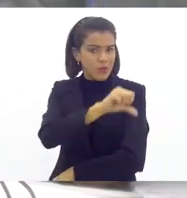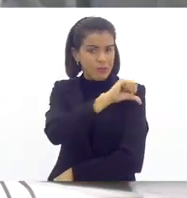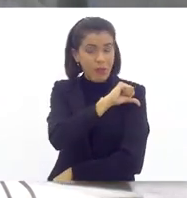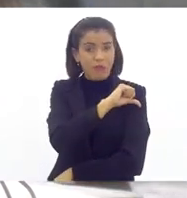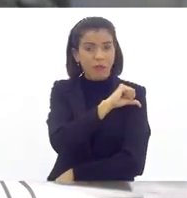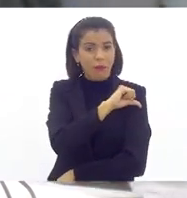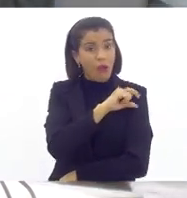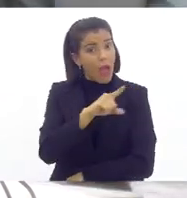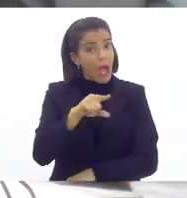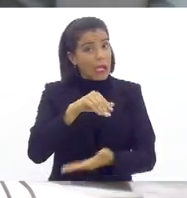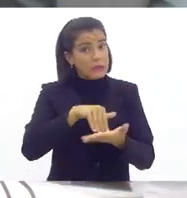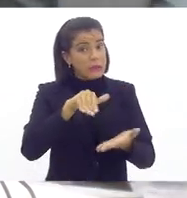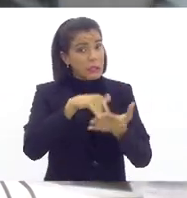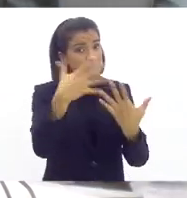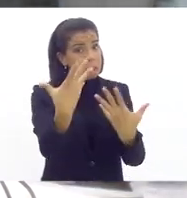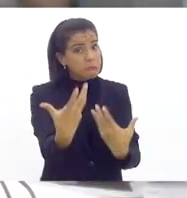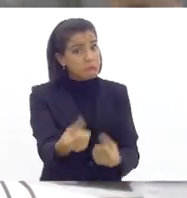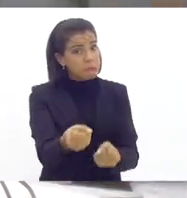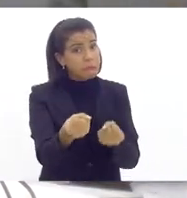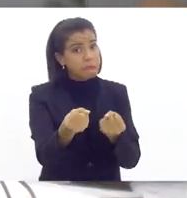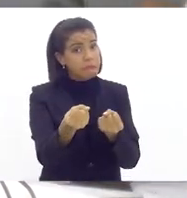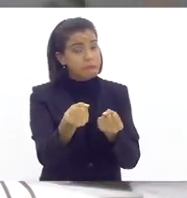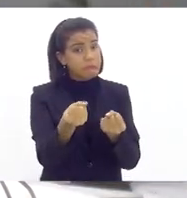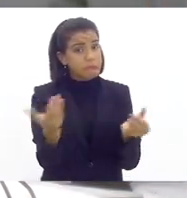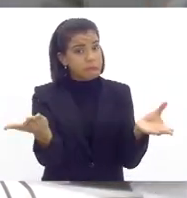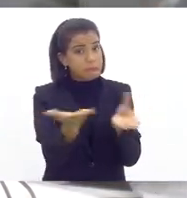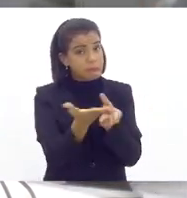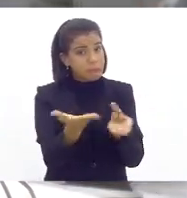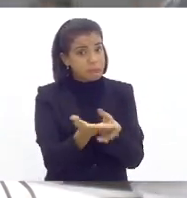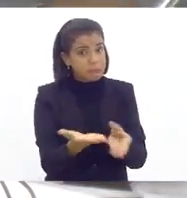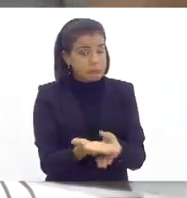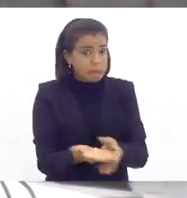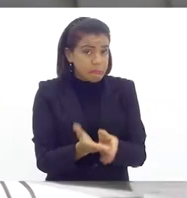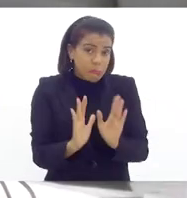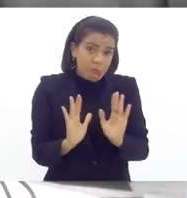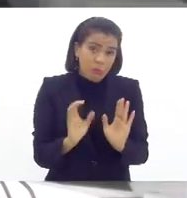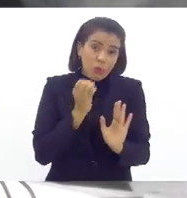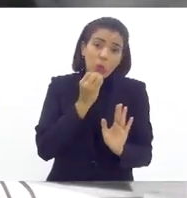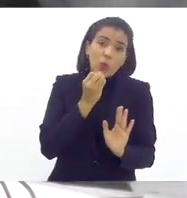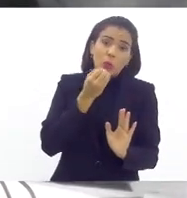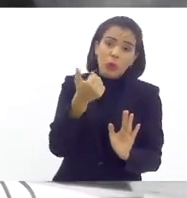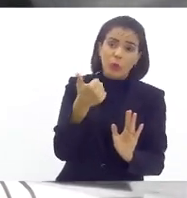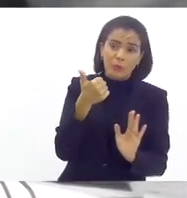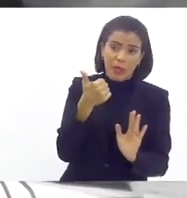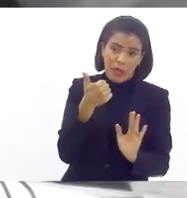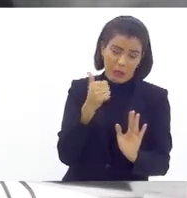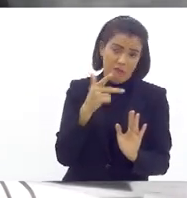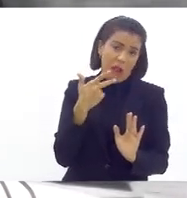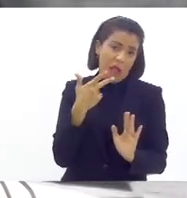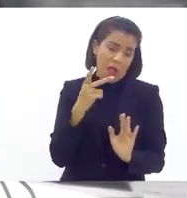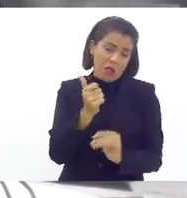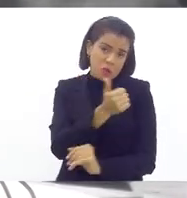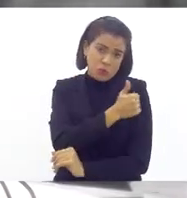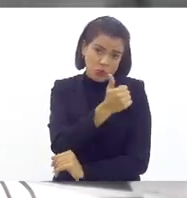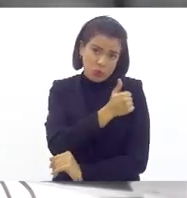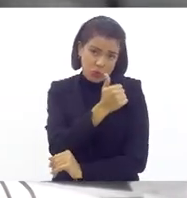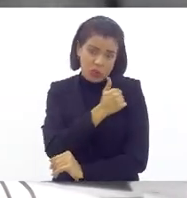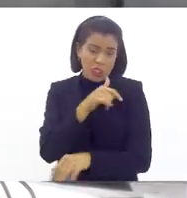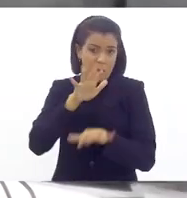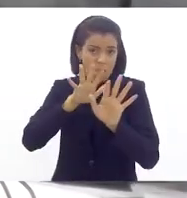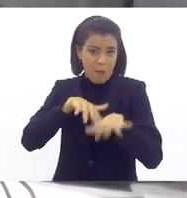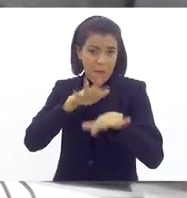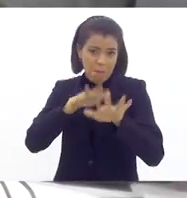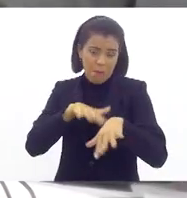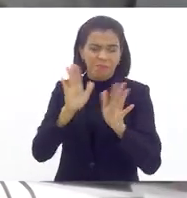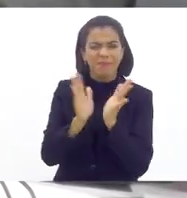abriu processos contra esses diretores, contrariando a lei. Mas, tudo bem, é só para dizer que os estudantes estavam lá nesse protesto,